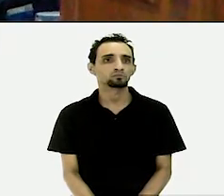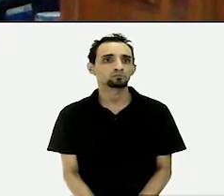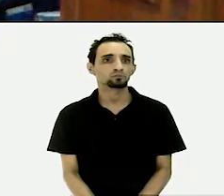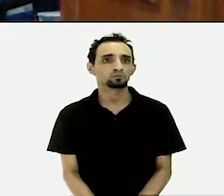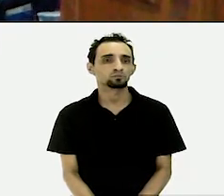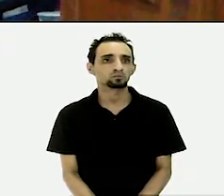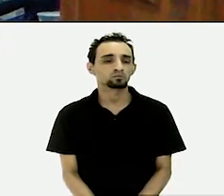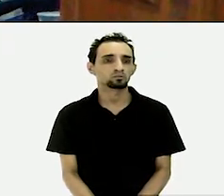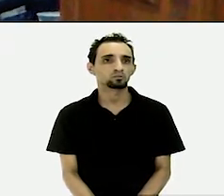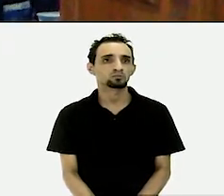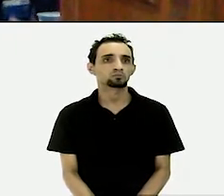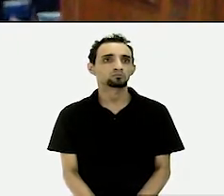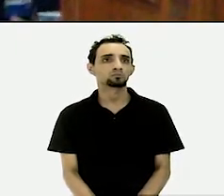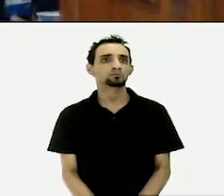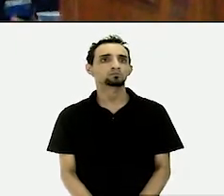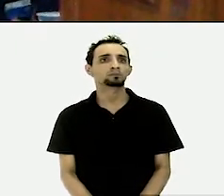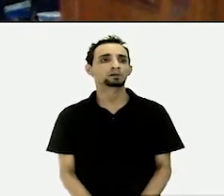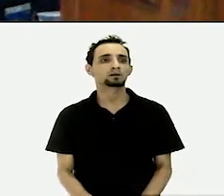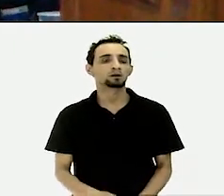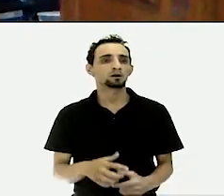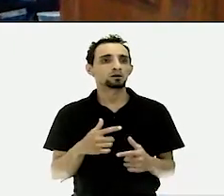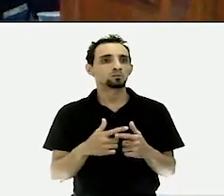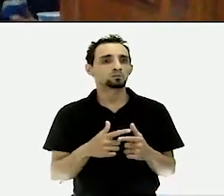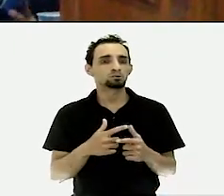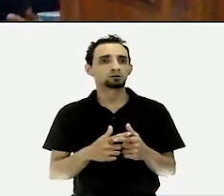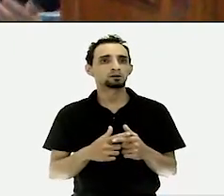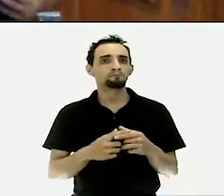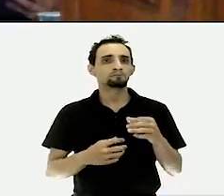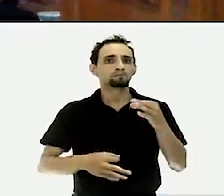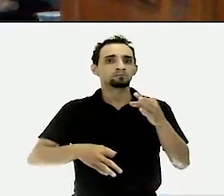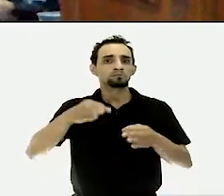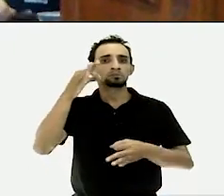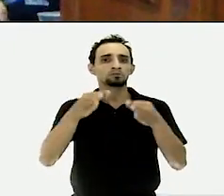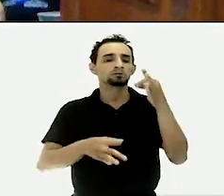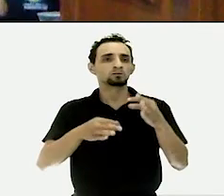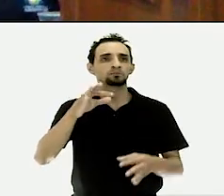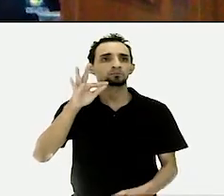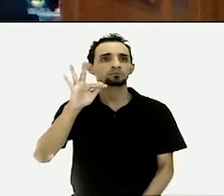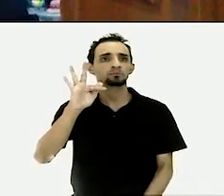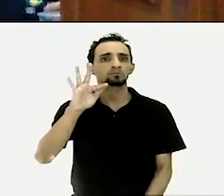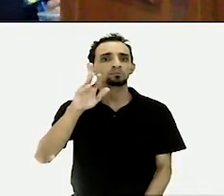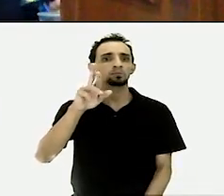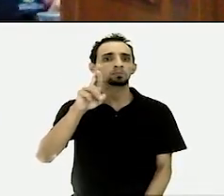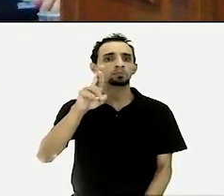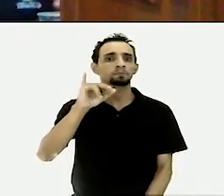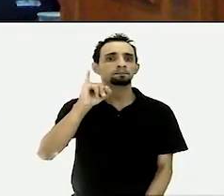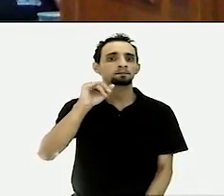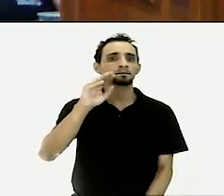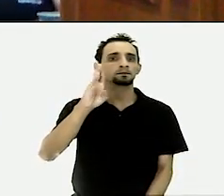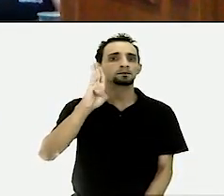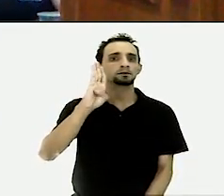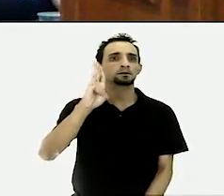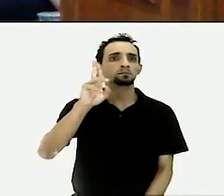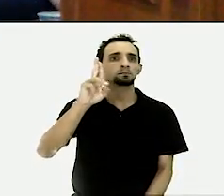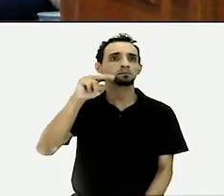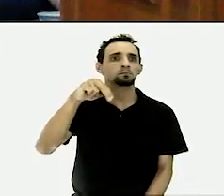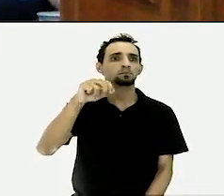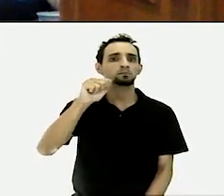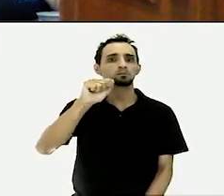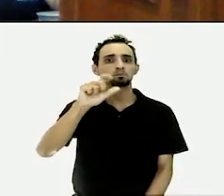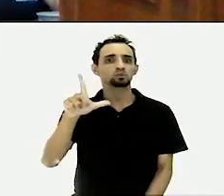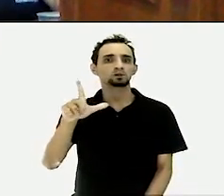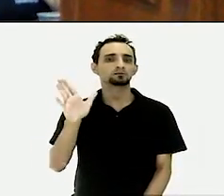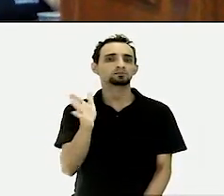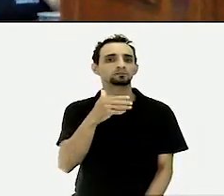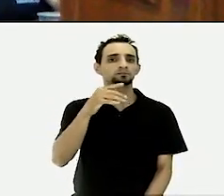O tribunal disse que a minha lei era inconstitucional e ela está fora do nosso ordenamento jurídico. E as construções, eu